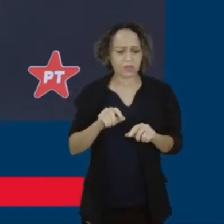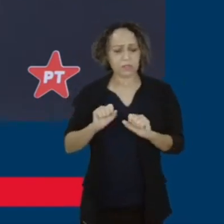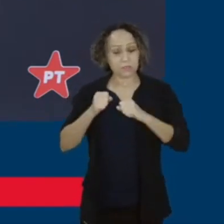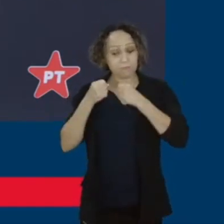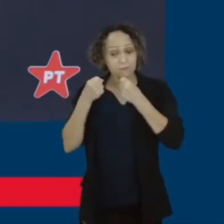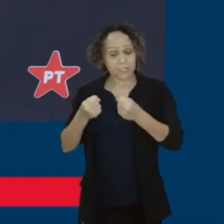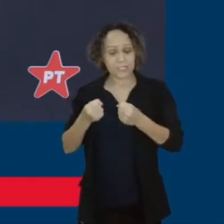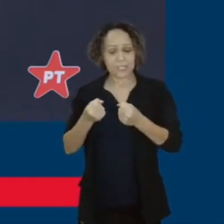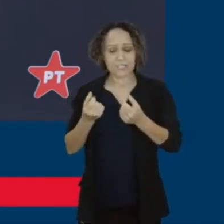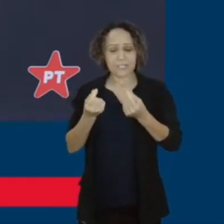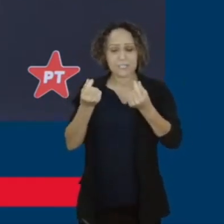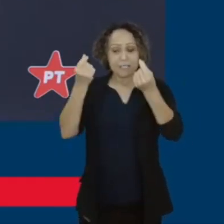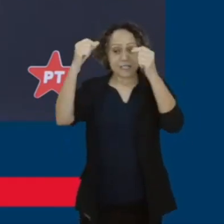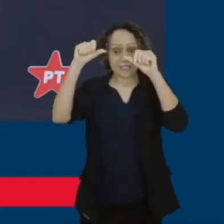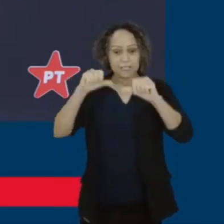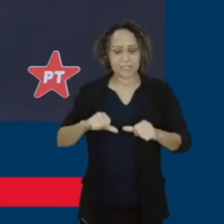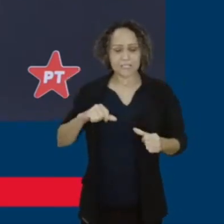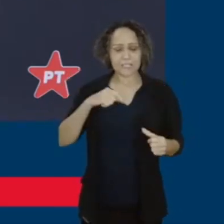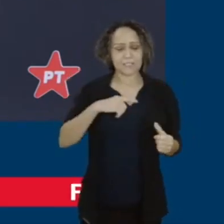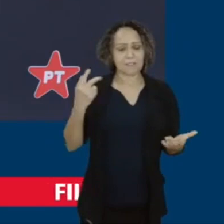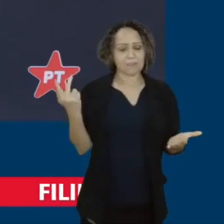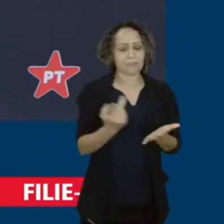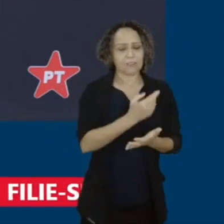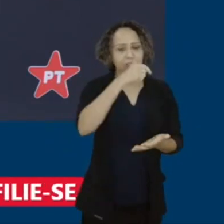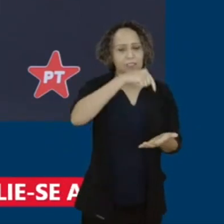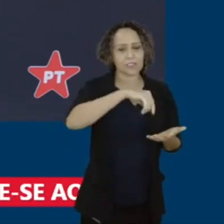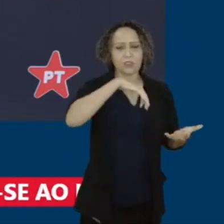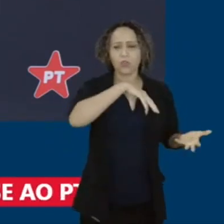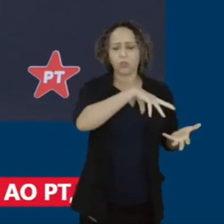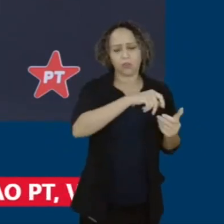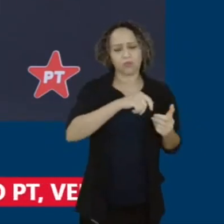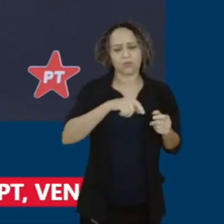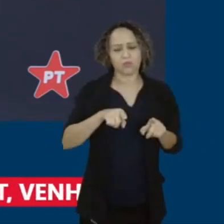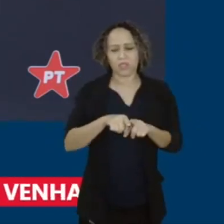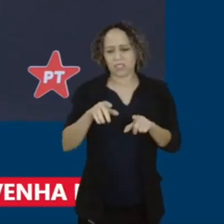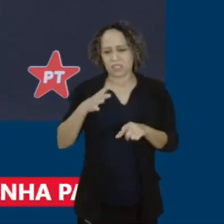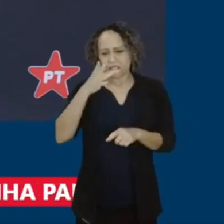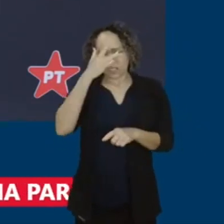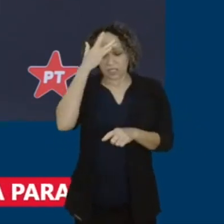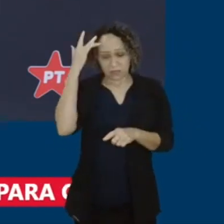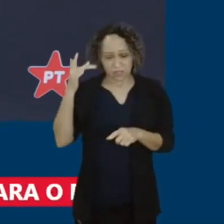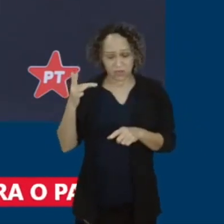do liberalismo econômico não tem nenhuma preocupação com as pessoas.